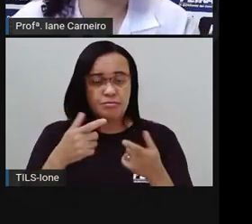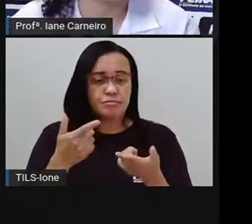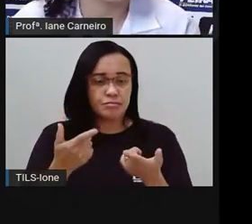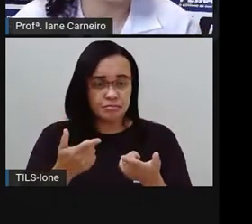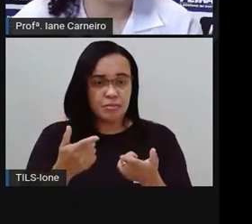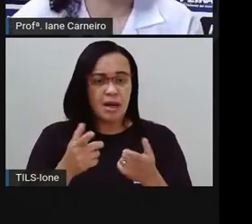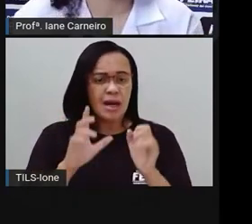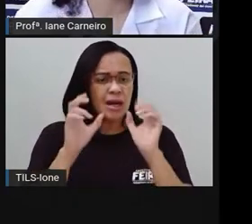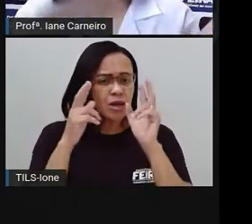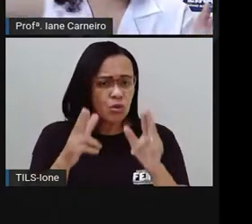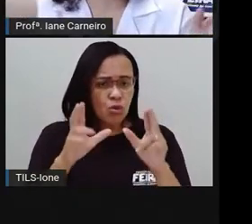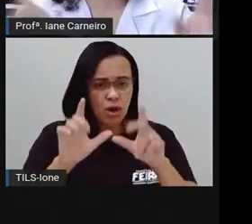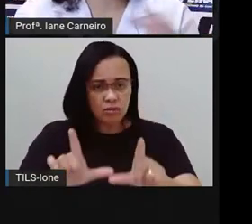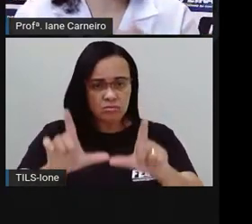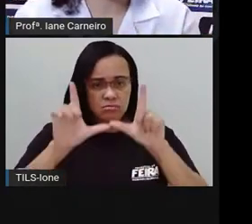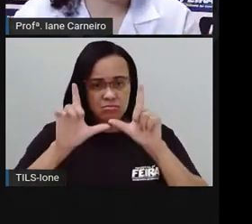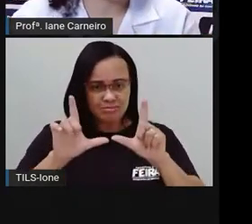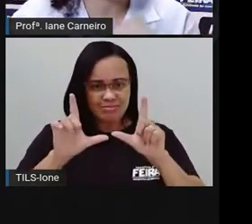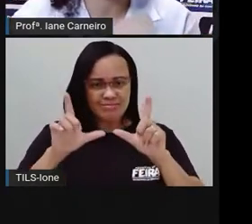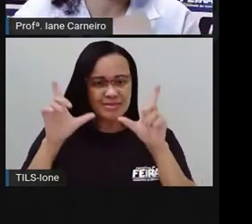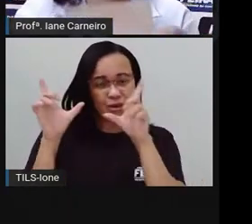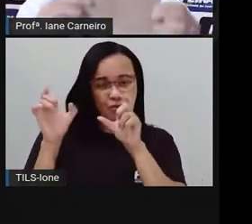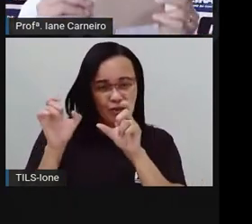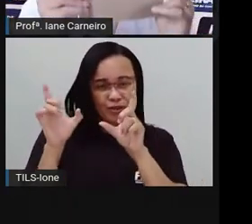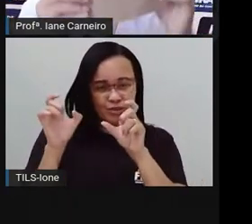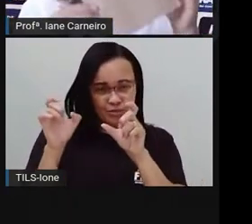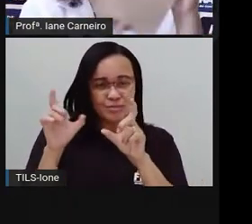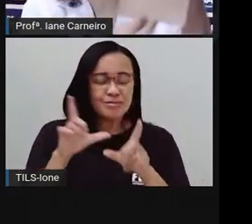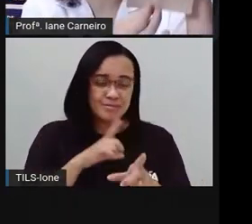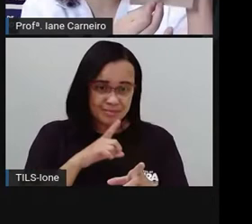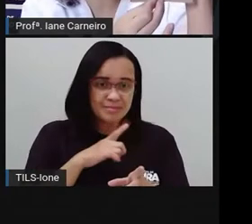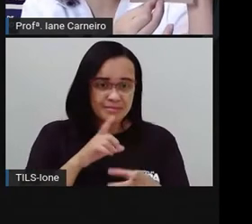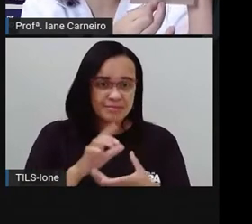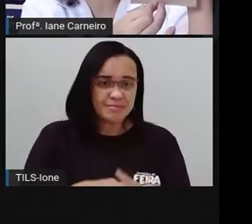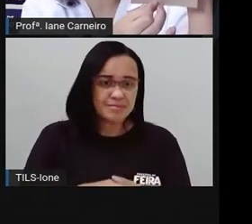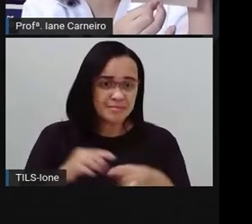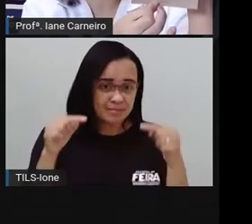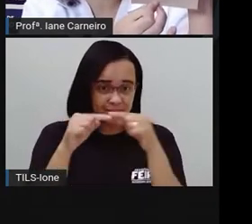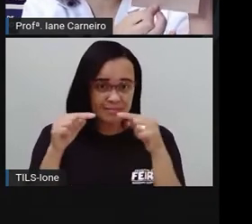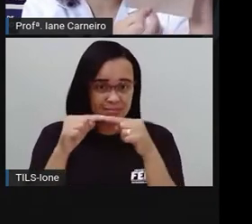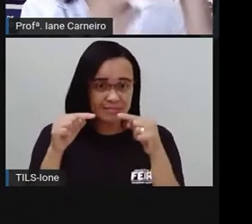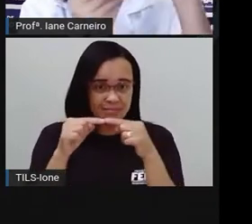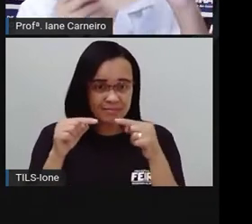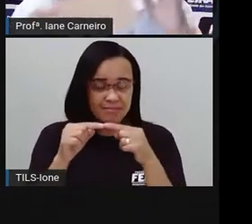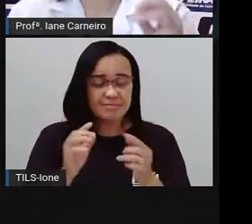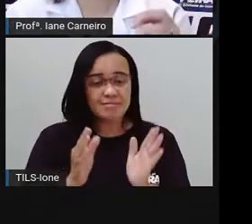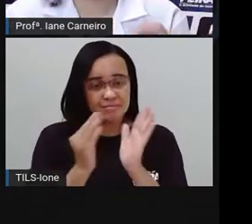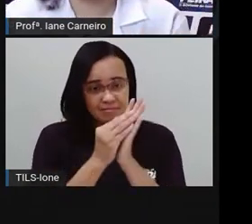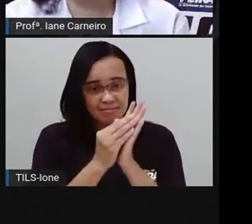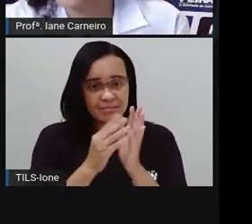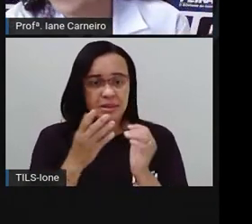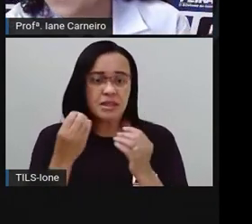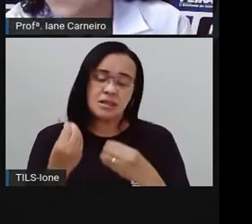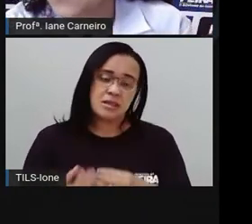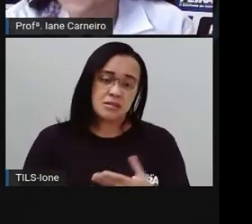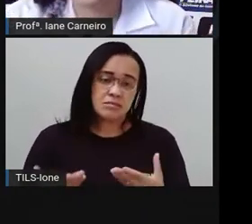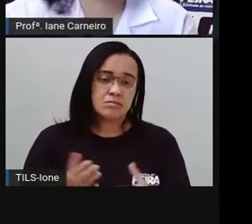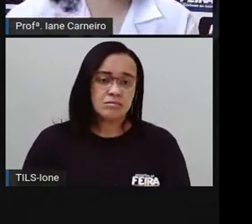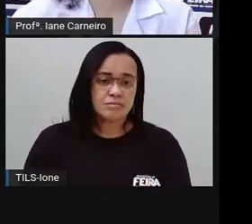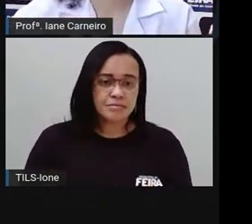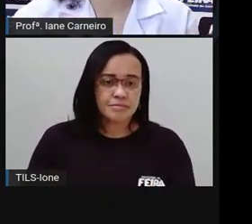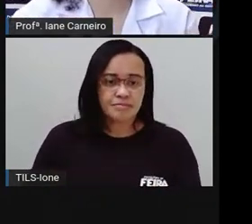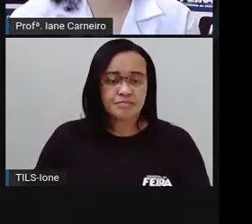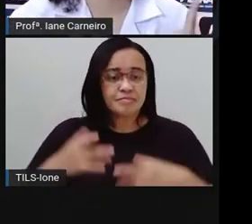uma foto. De uma foto, né, de uma fotografia que a gente tem em casa, sabe aquela foto que a gente bota no porta-retrato? Então, você